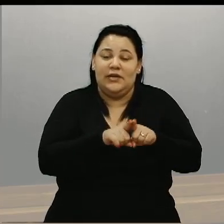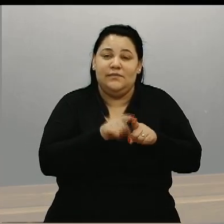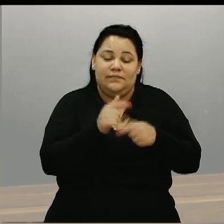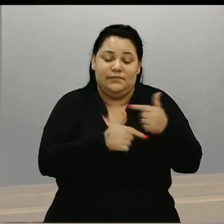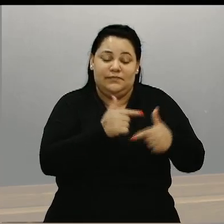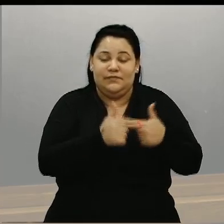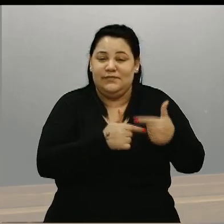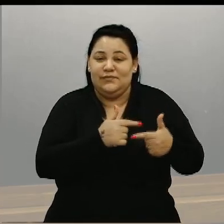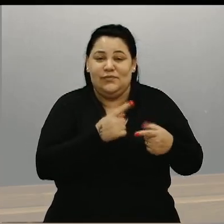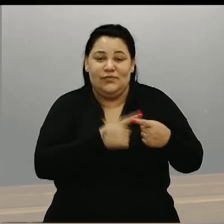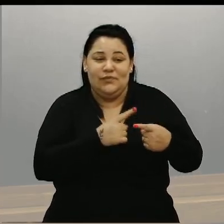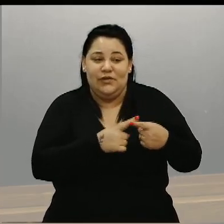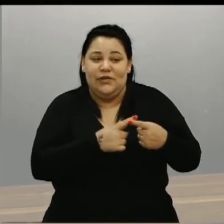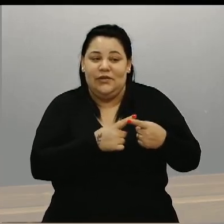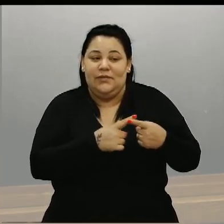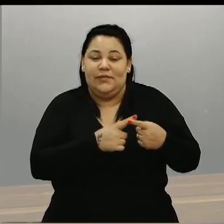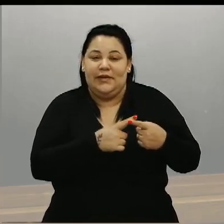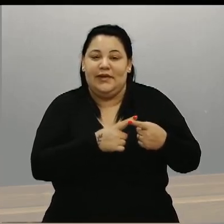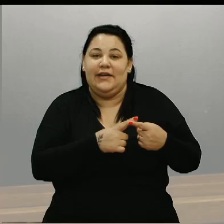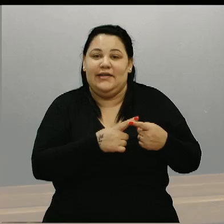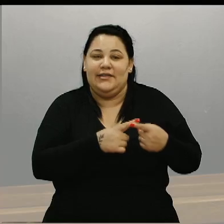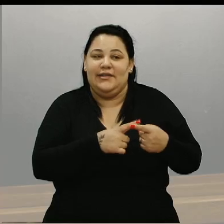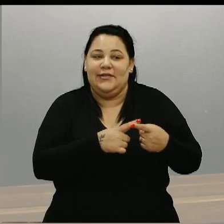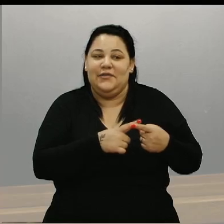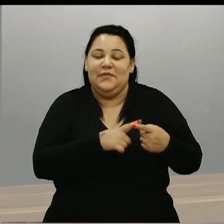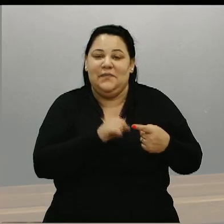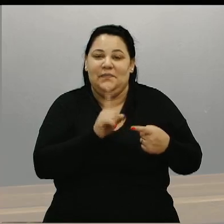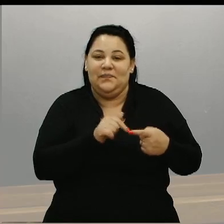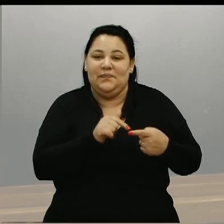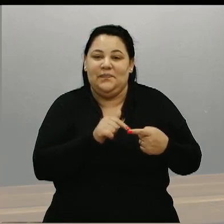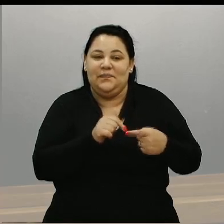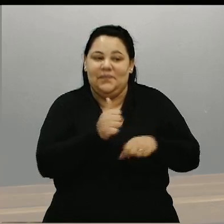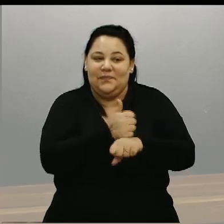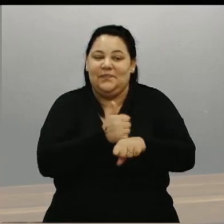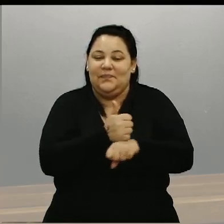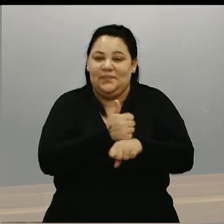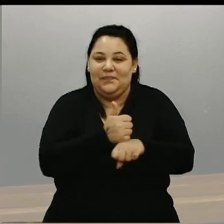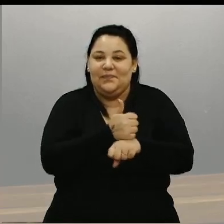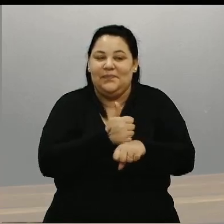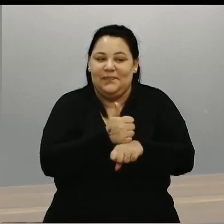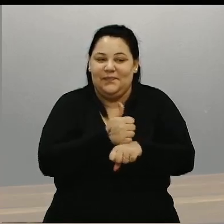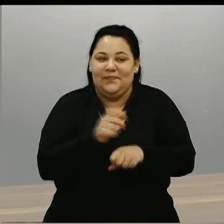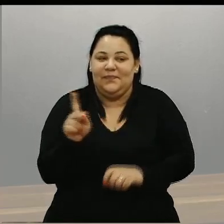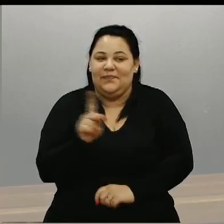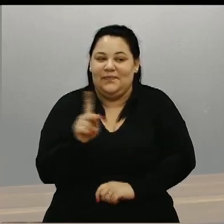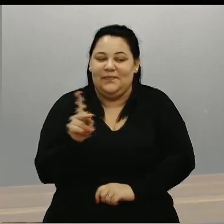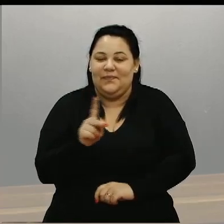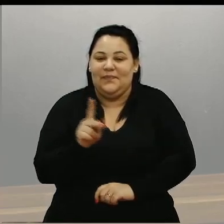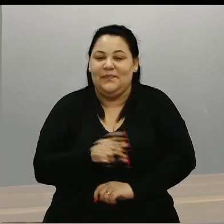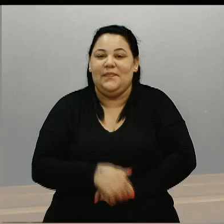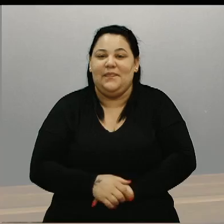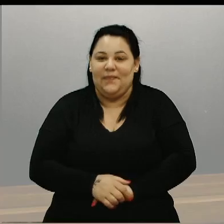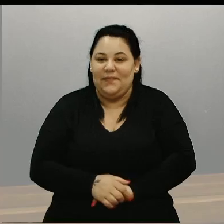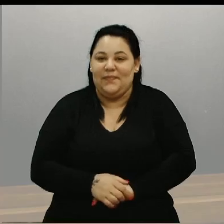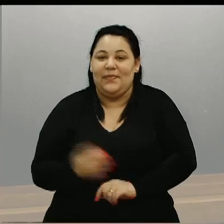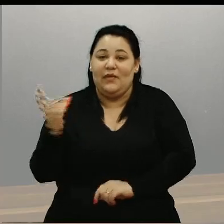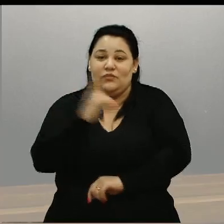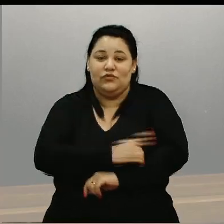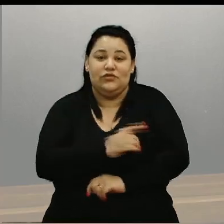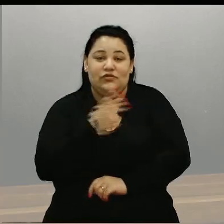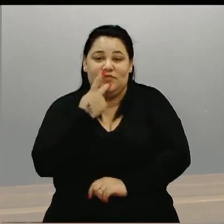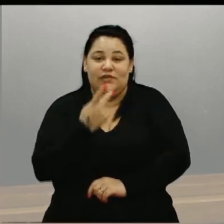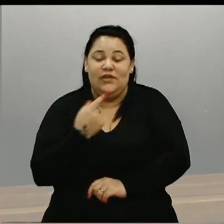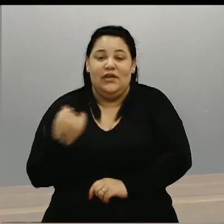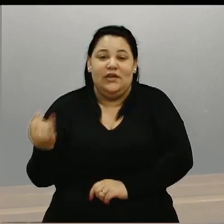aonde tu conversa e hoje dia do da professora e do professor é um dia que a gente salienta isso